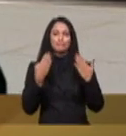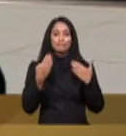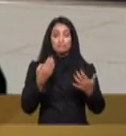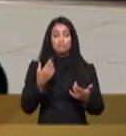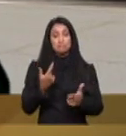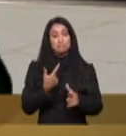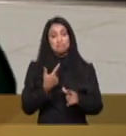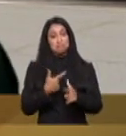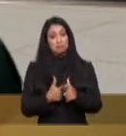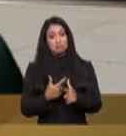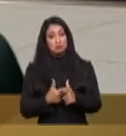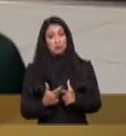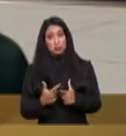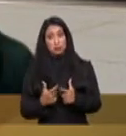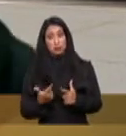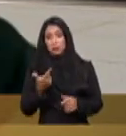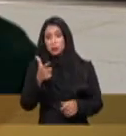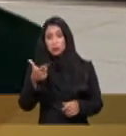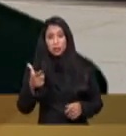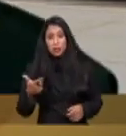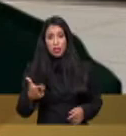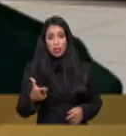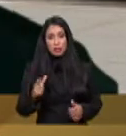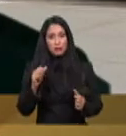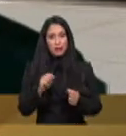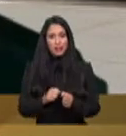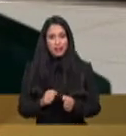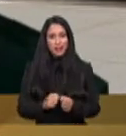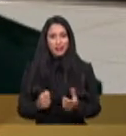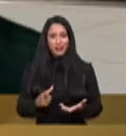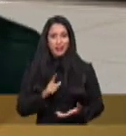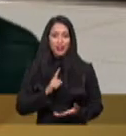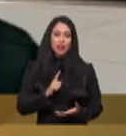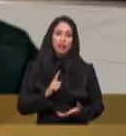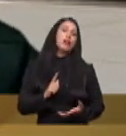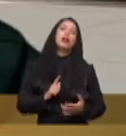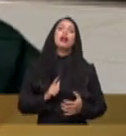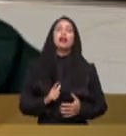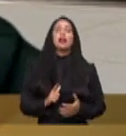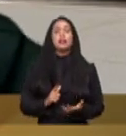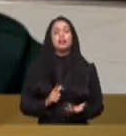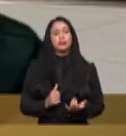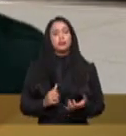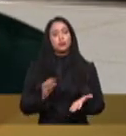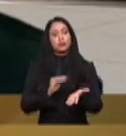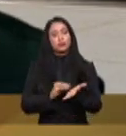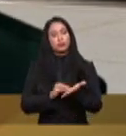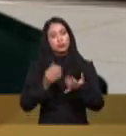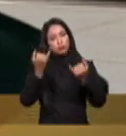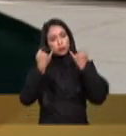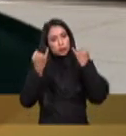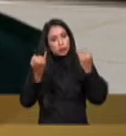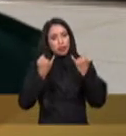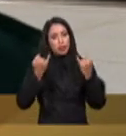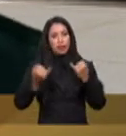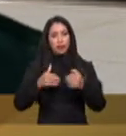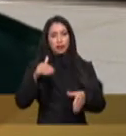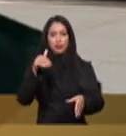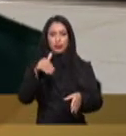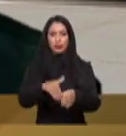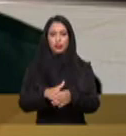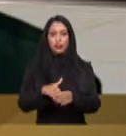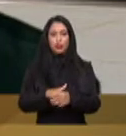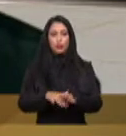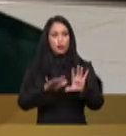onde não existem. A campanha de desinformação contra o voto eletrônico, uma conquista da democracia